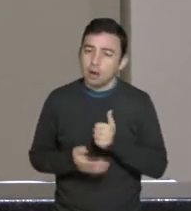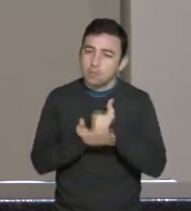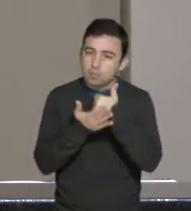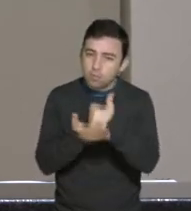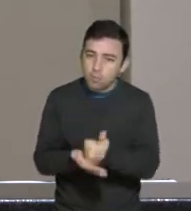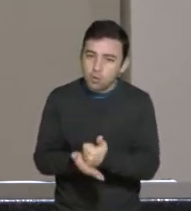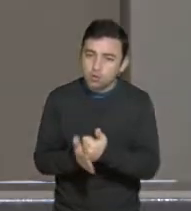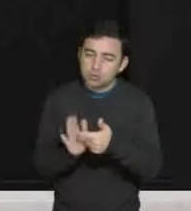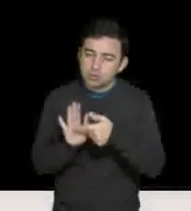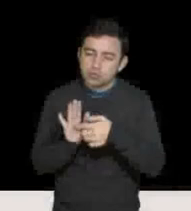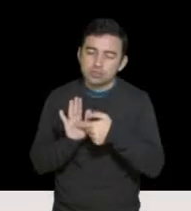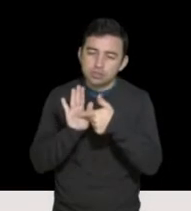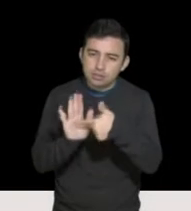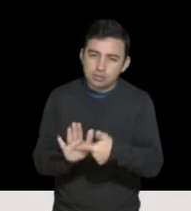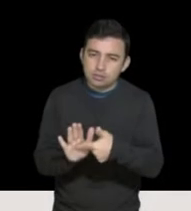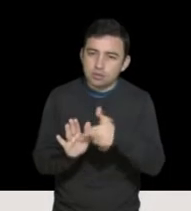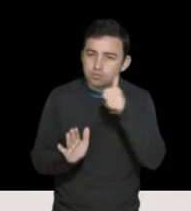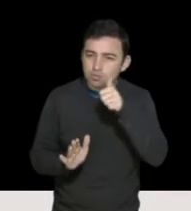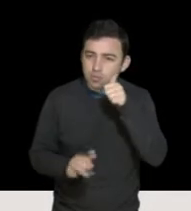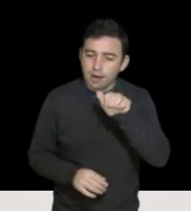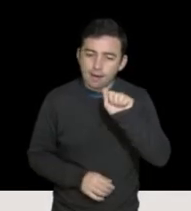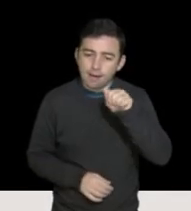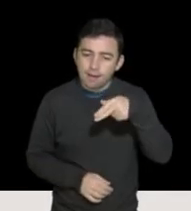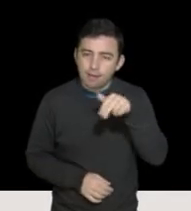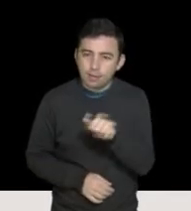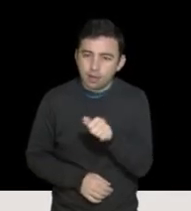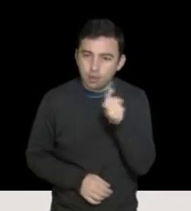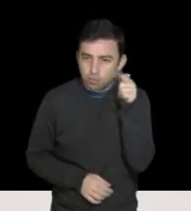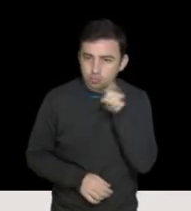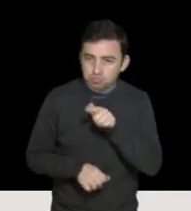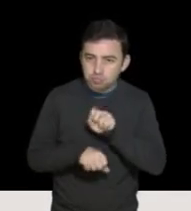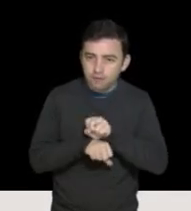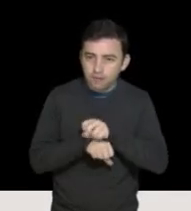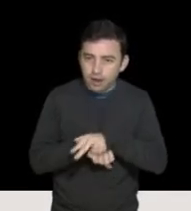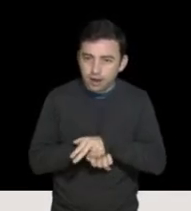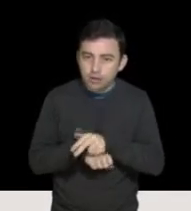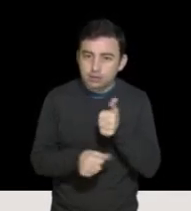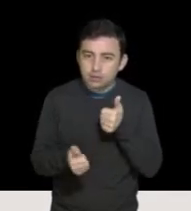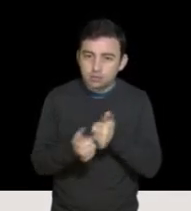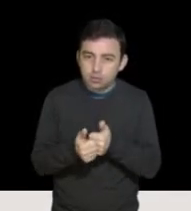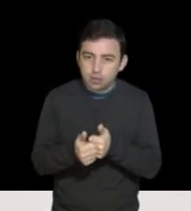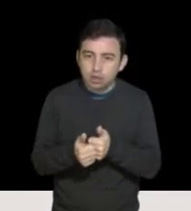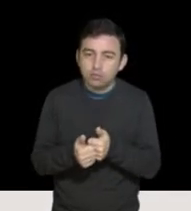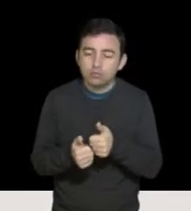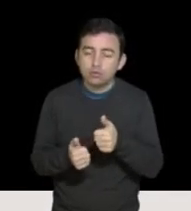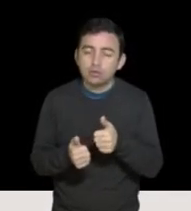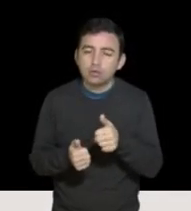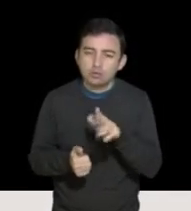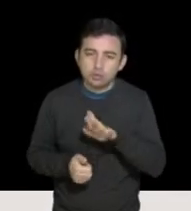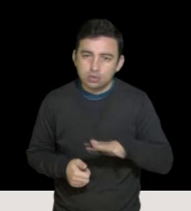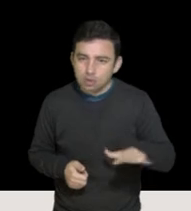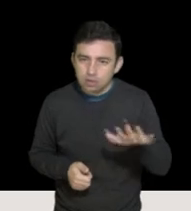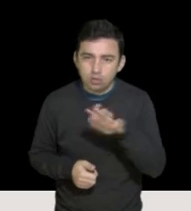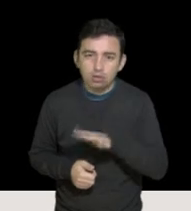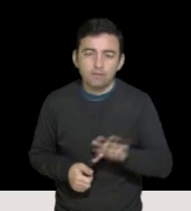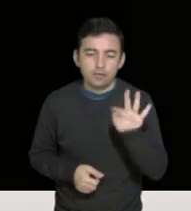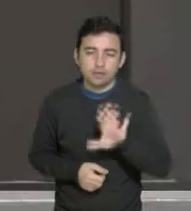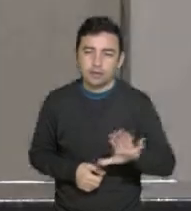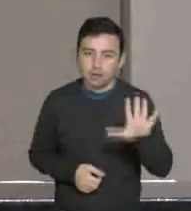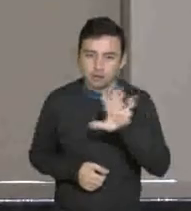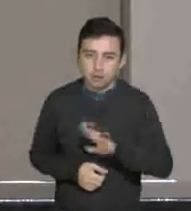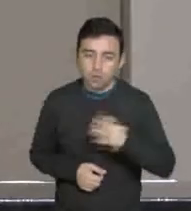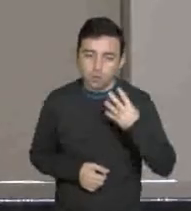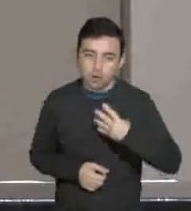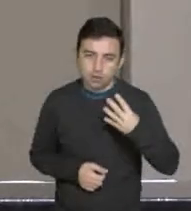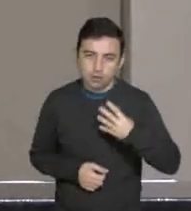Cristina Ferro Blasi para a vaga no Tribunal Regional Federal da 4ª Região. Em